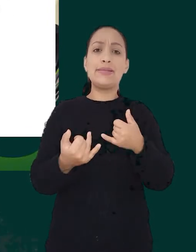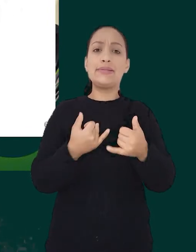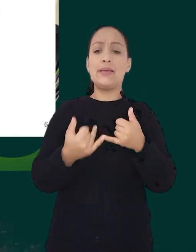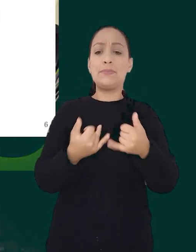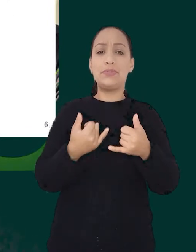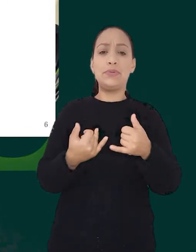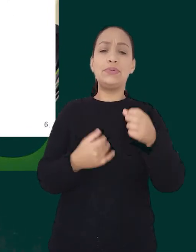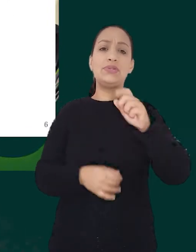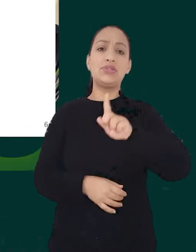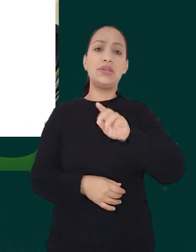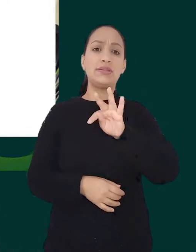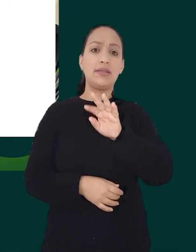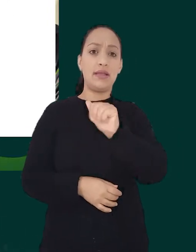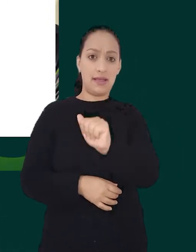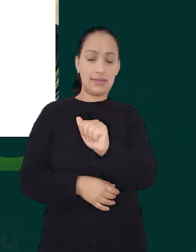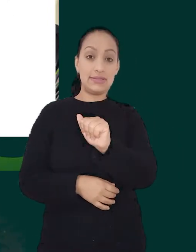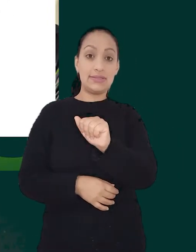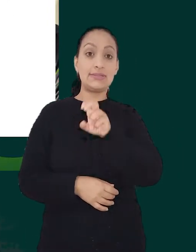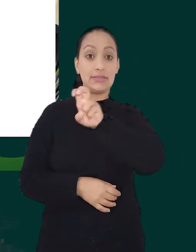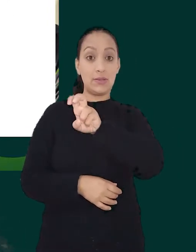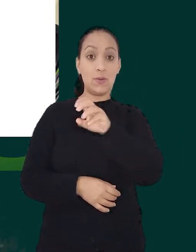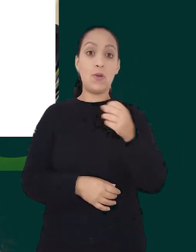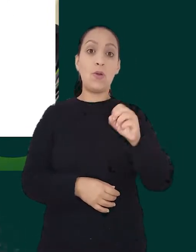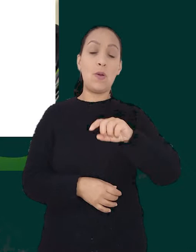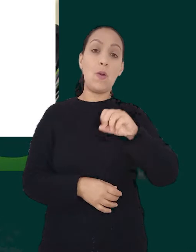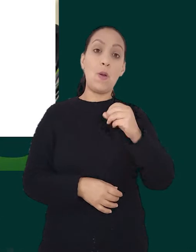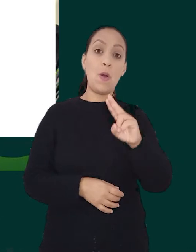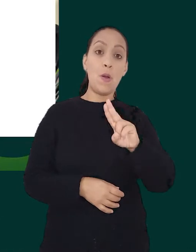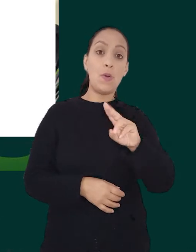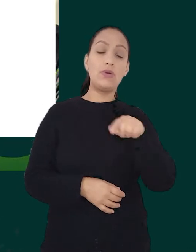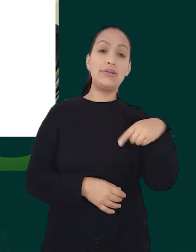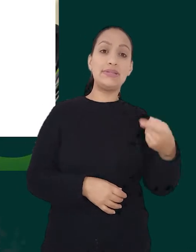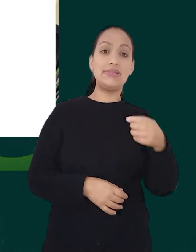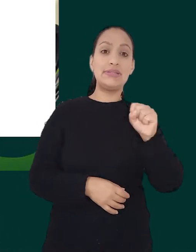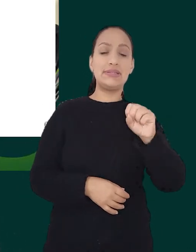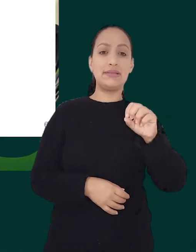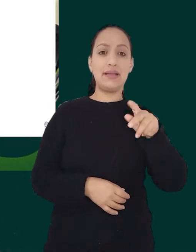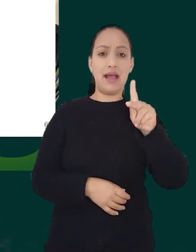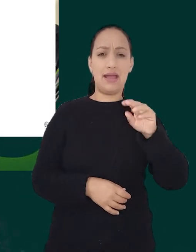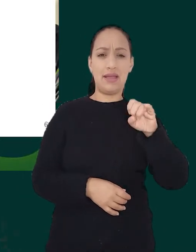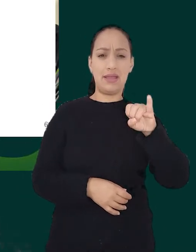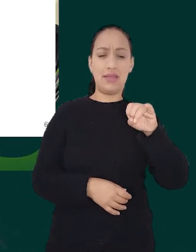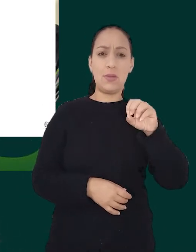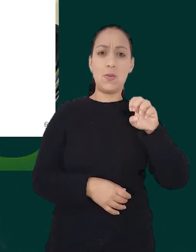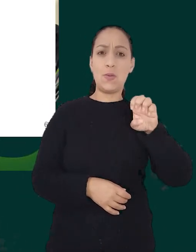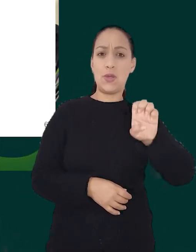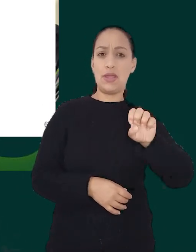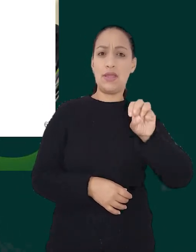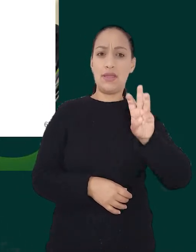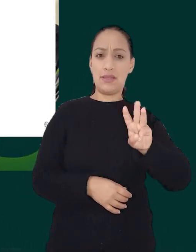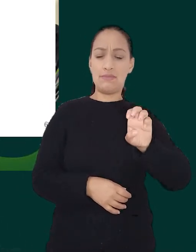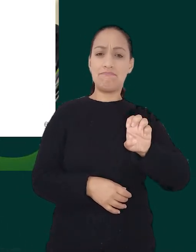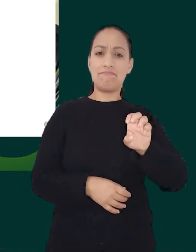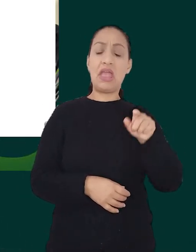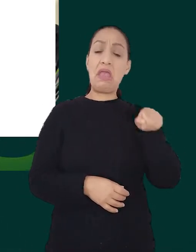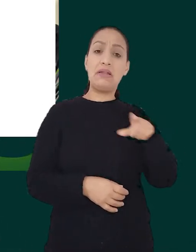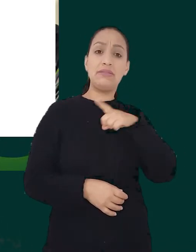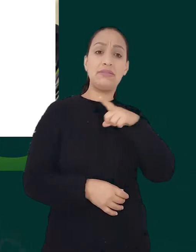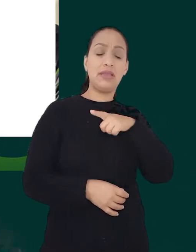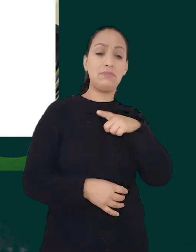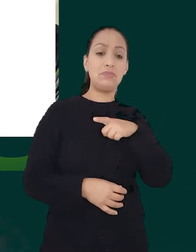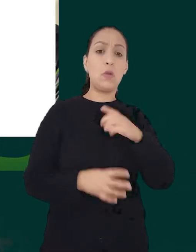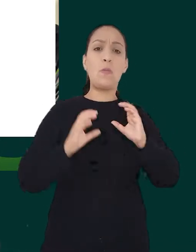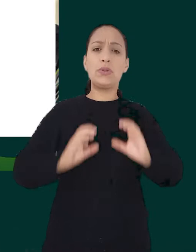GTA V ou Skyrim, que são jogos que têm muitos memes de NPCs que têm comportamentos